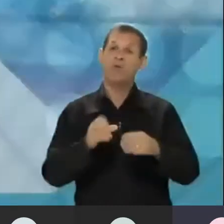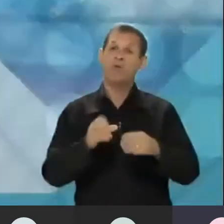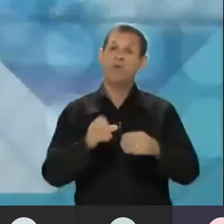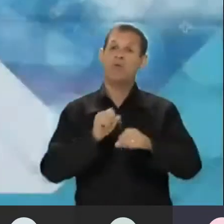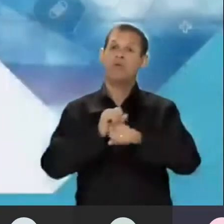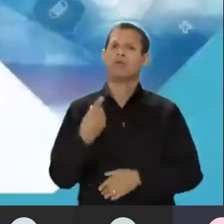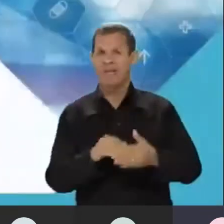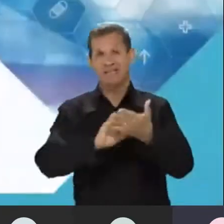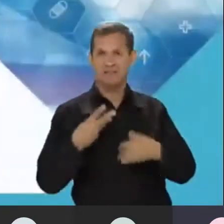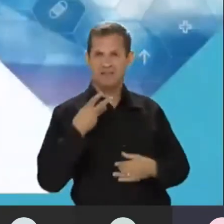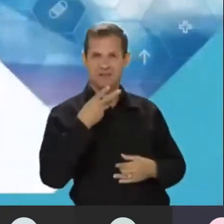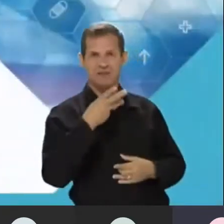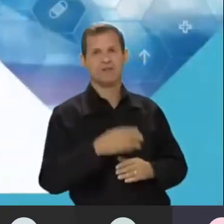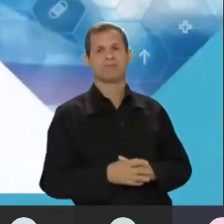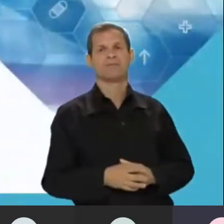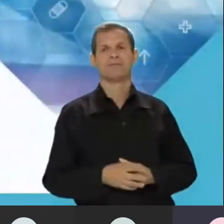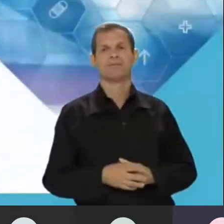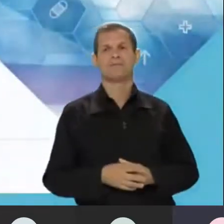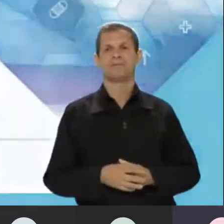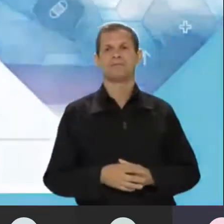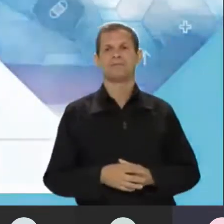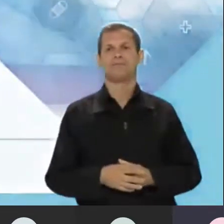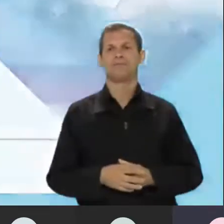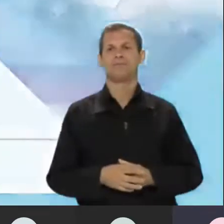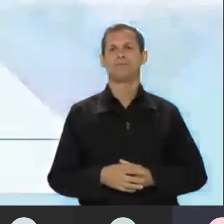vamos desenvolver agora a atividade 3.